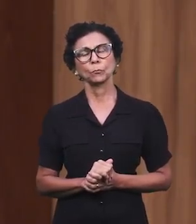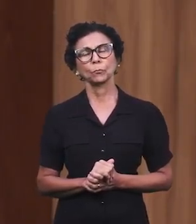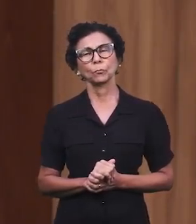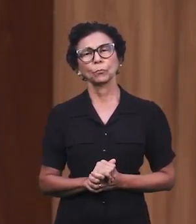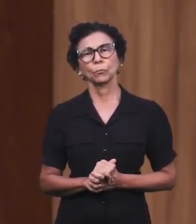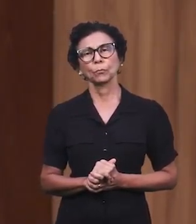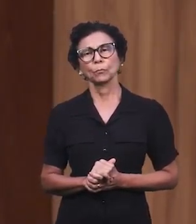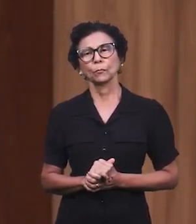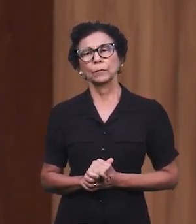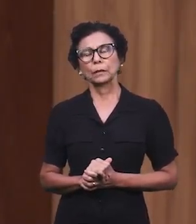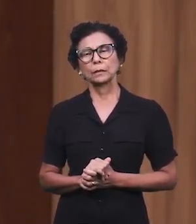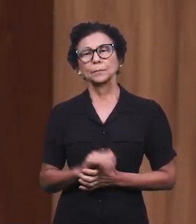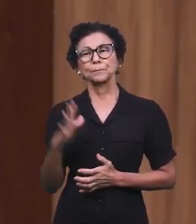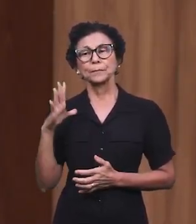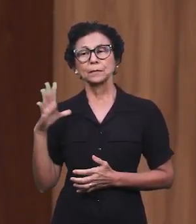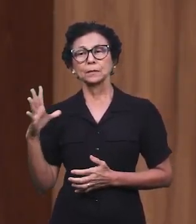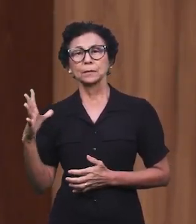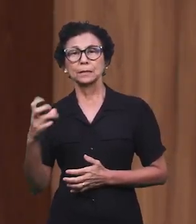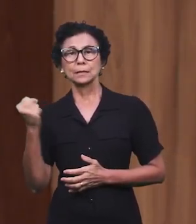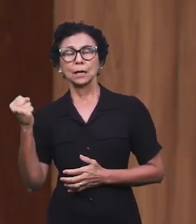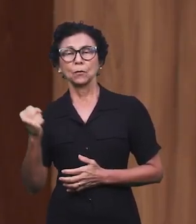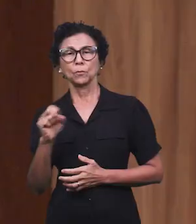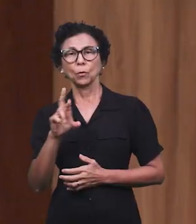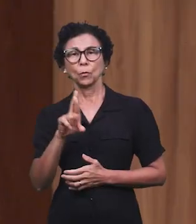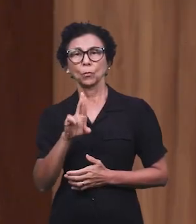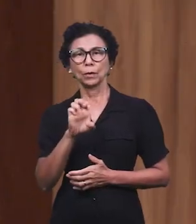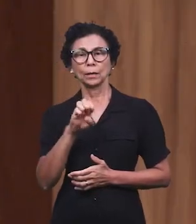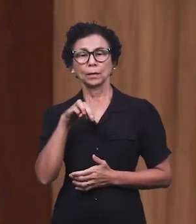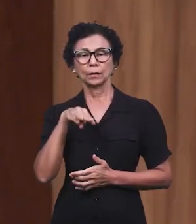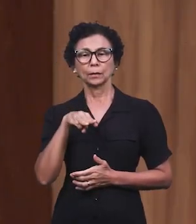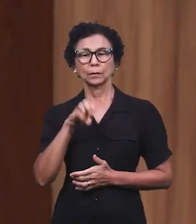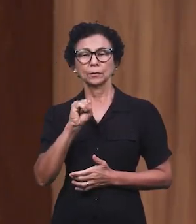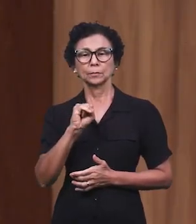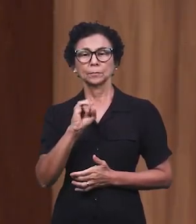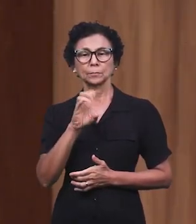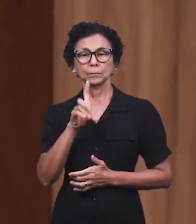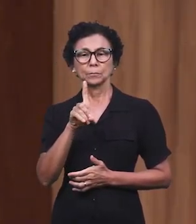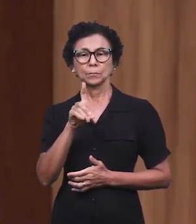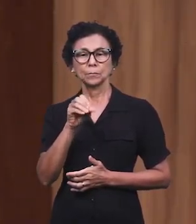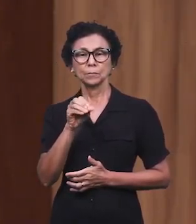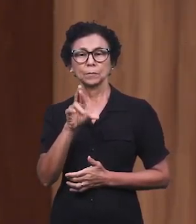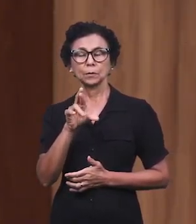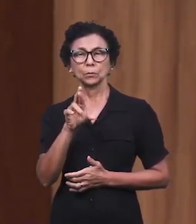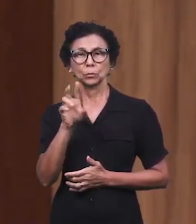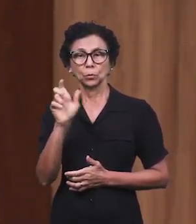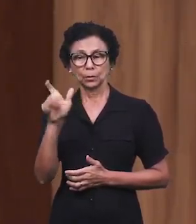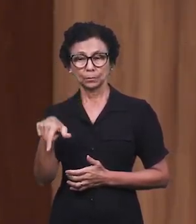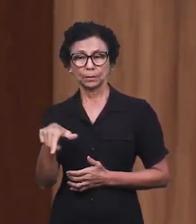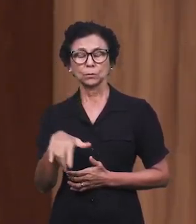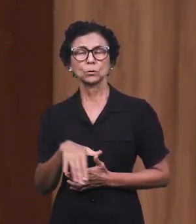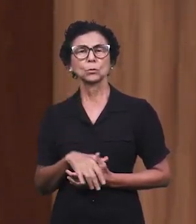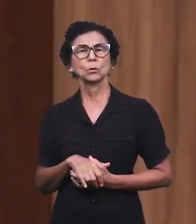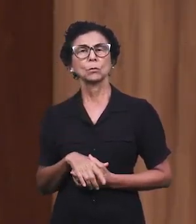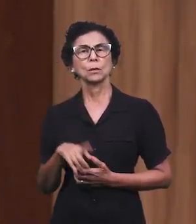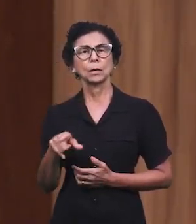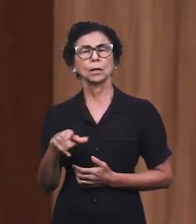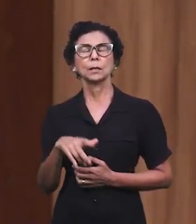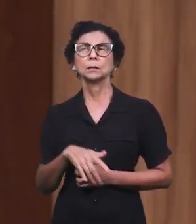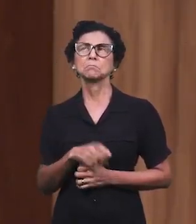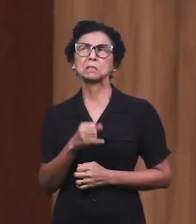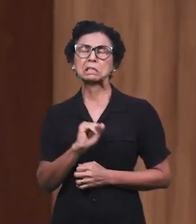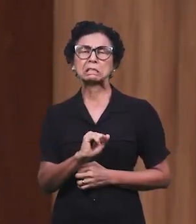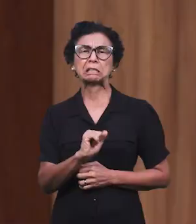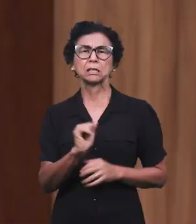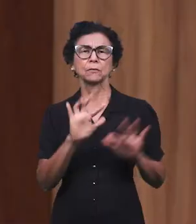que resgata, né? O remidor, ele era responsável até por assumir uma dívida de um familiar,